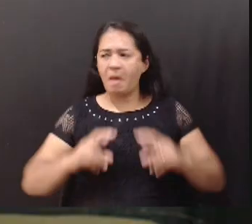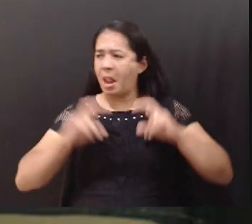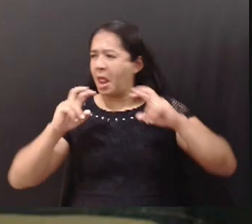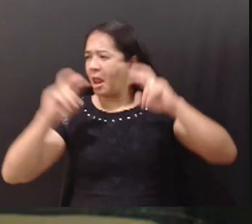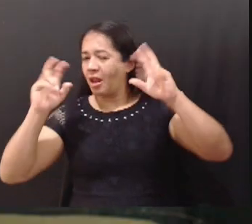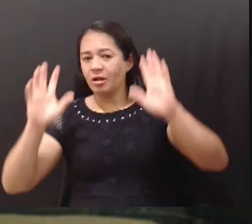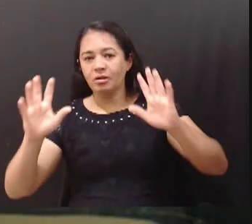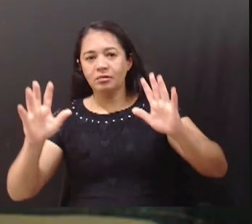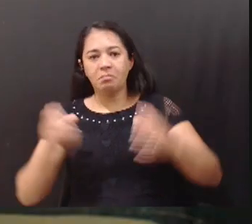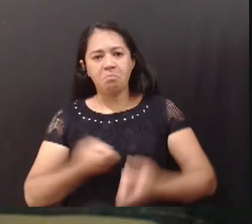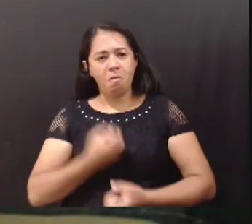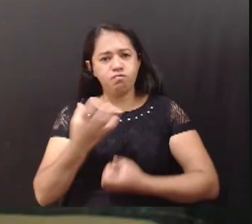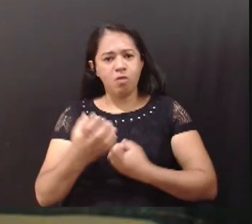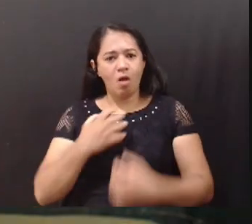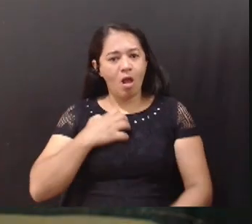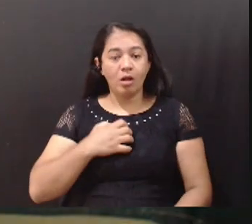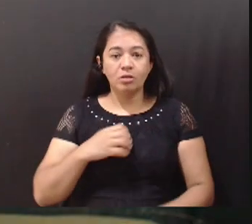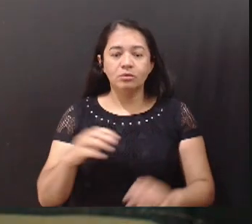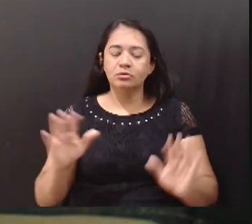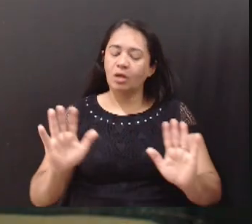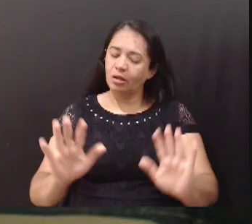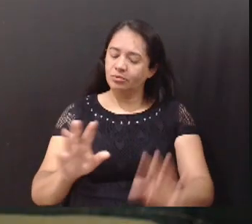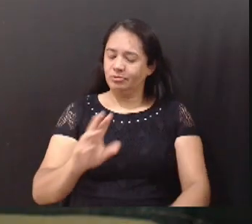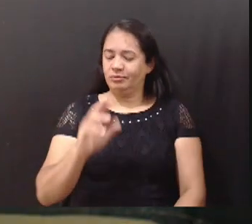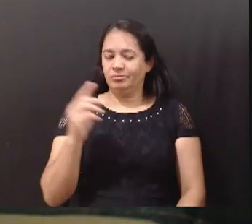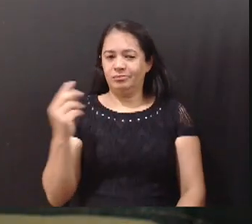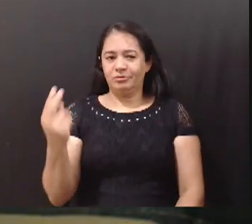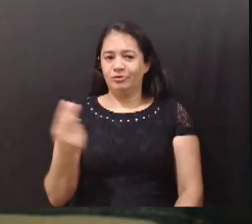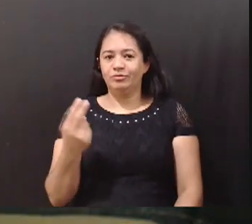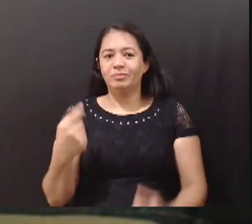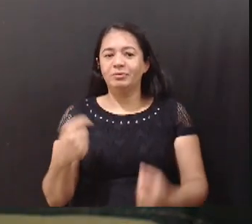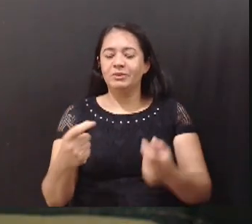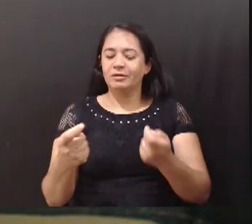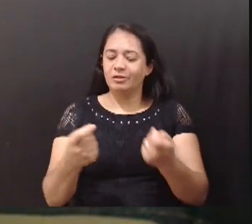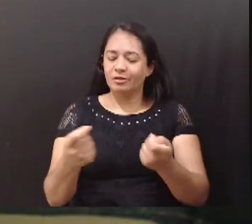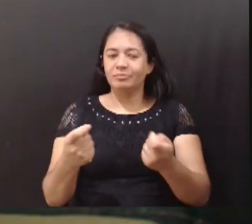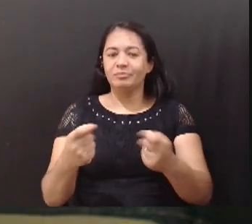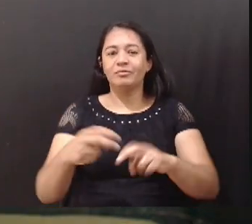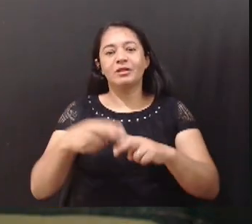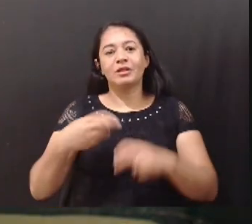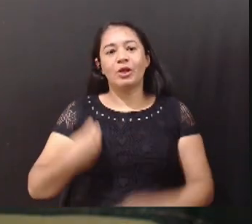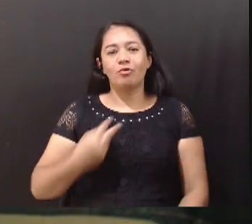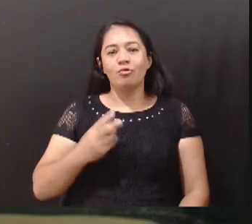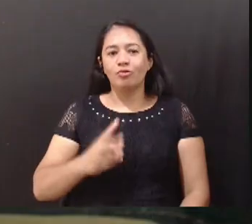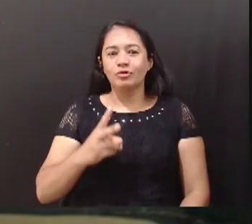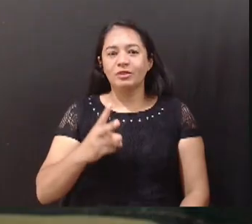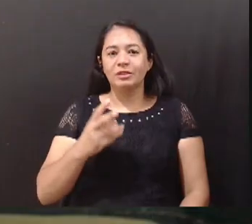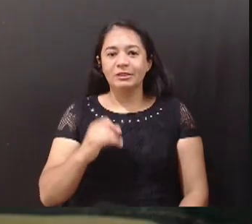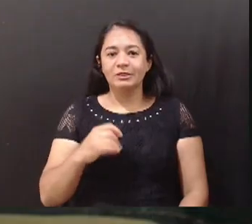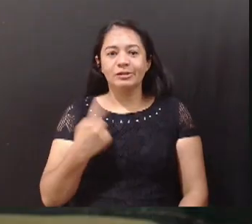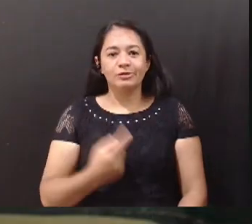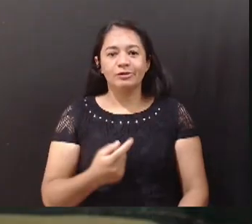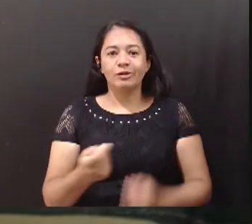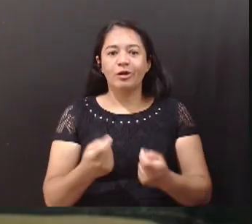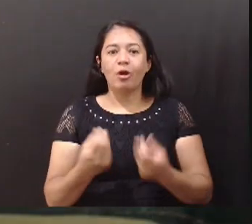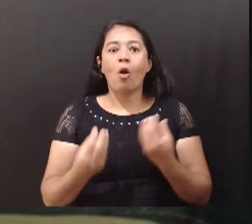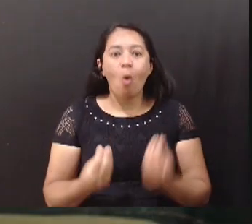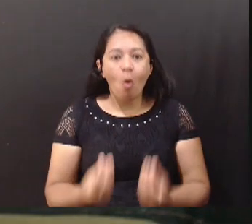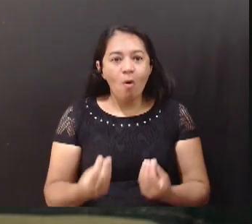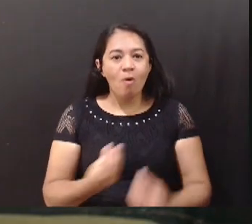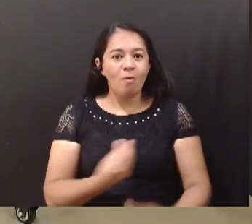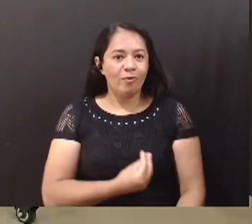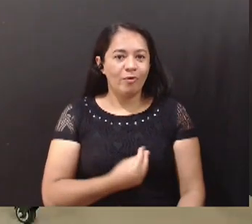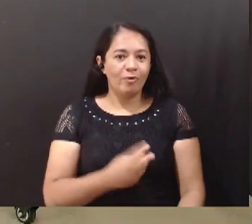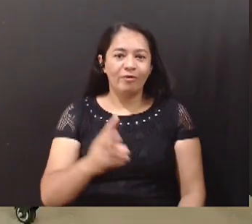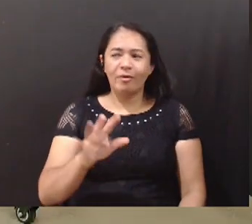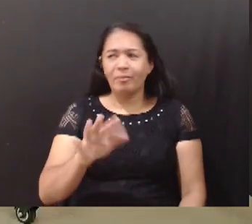sua raiva. Não é assim, a gente precisa regular. E a sobrevivência é que se a gente não regular, a gente não sobrevive, né? Mais ou menos por aí. E a